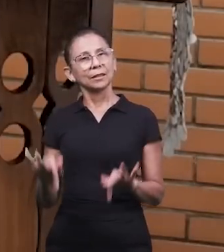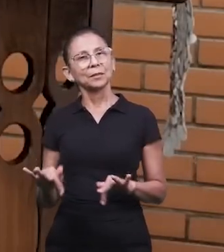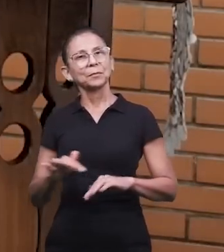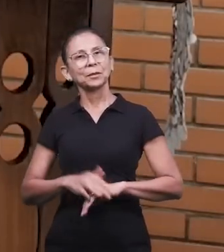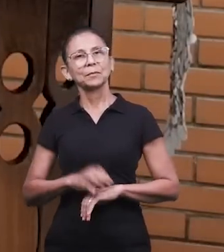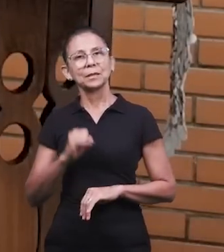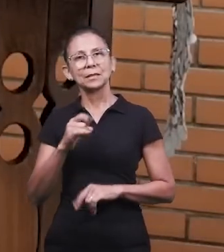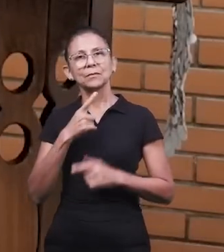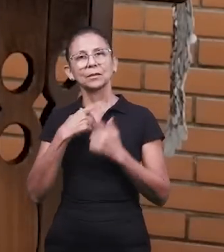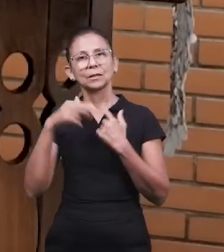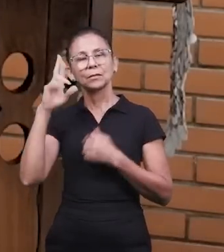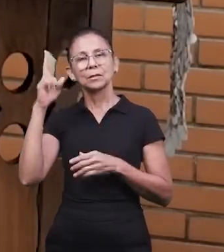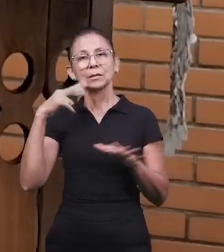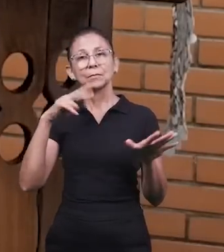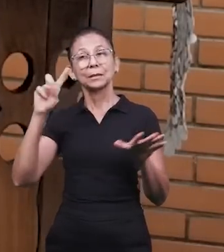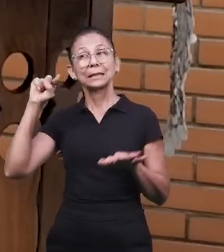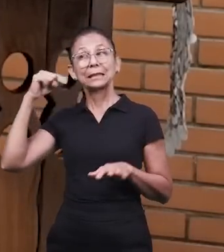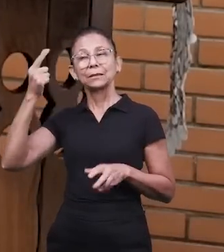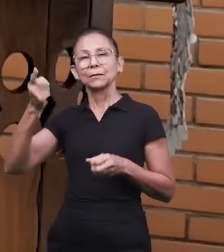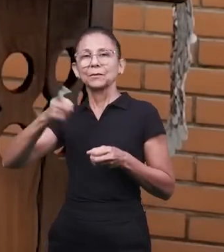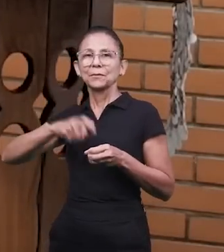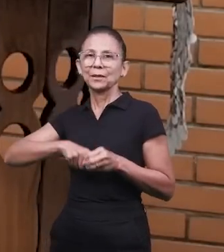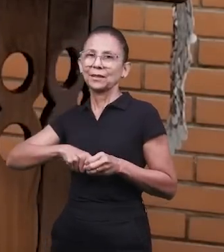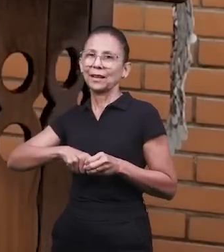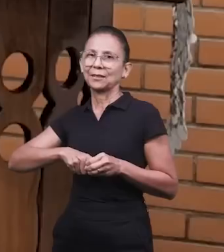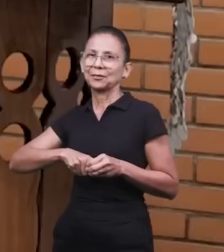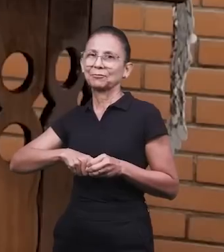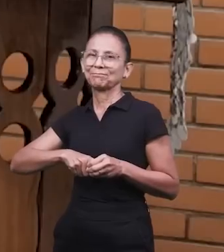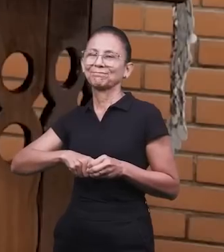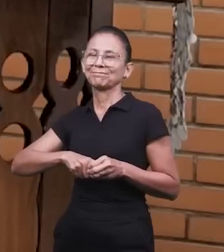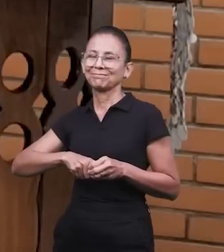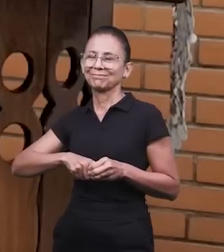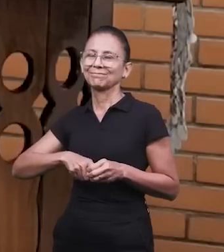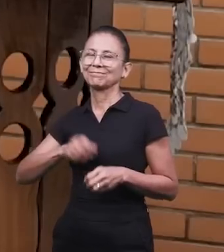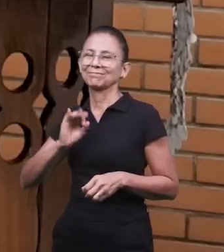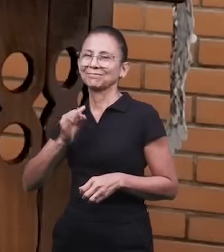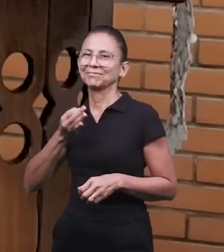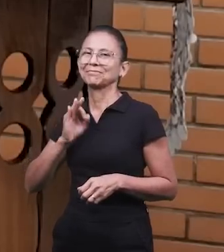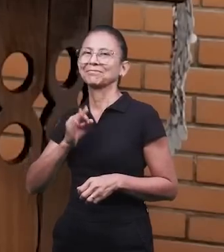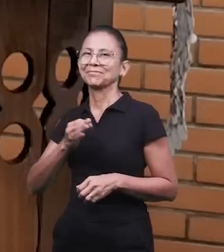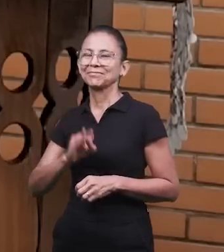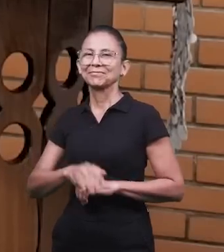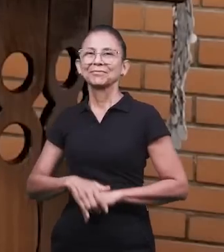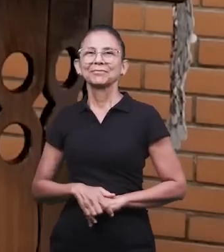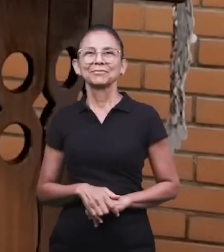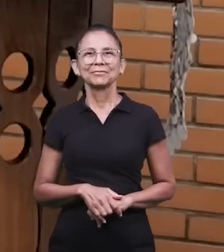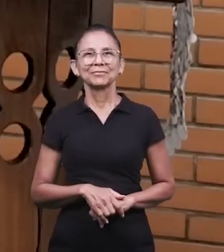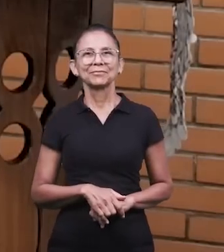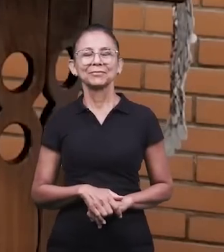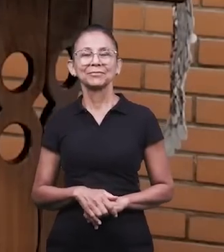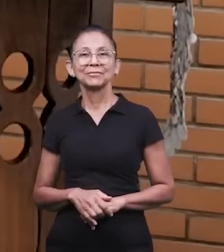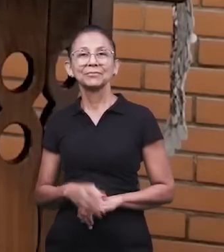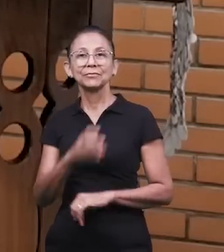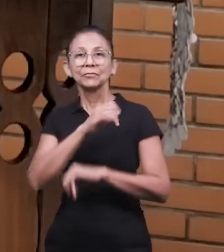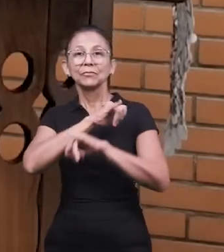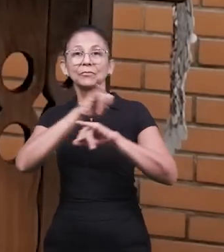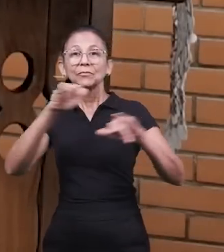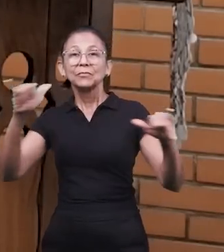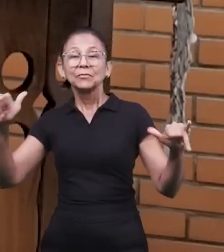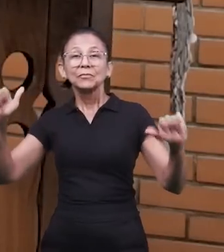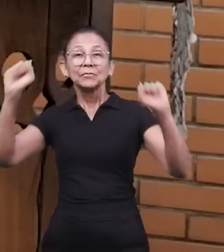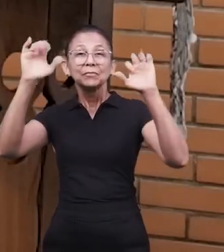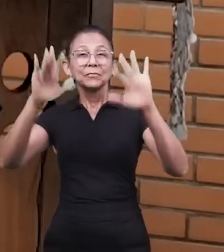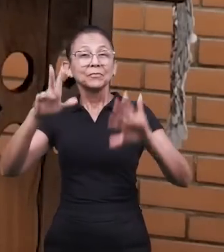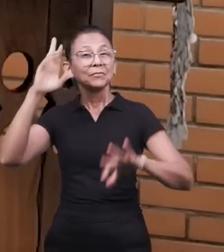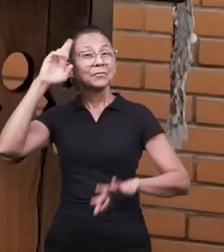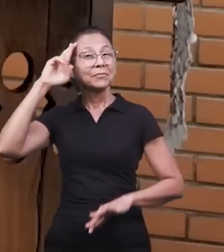se o Senhor permitir, na semana que vem estaremos de volta contando certamente muito mais feitos do Espírito Santo no nosso